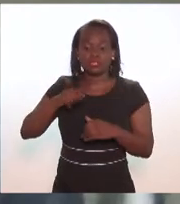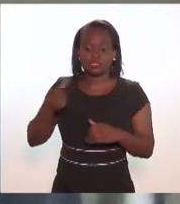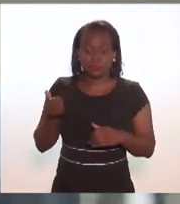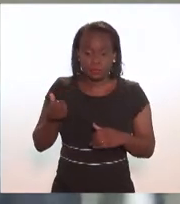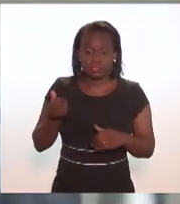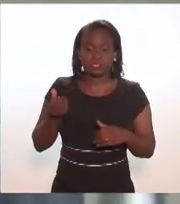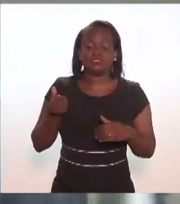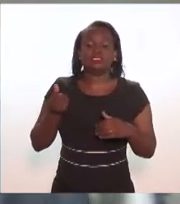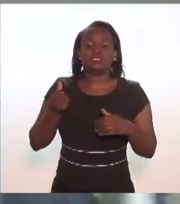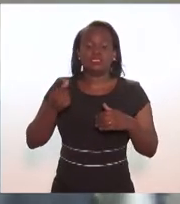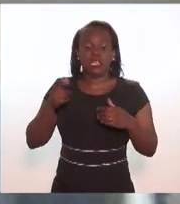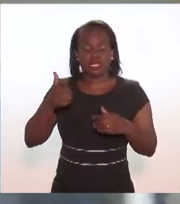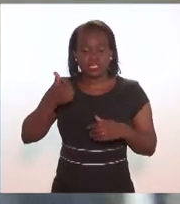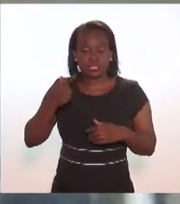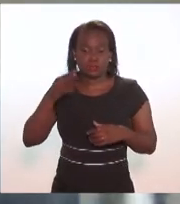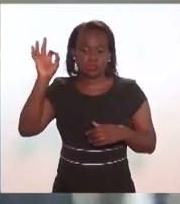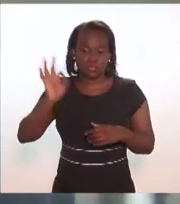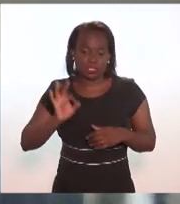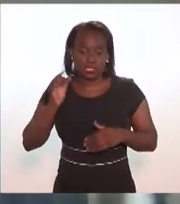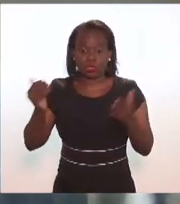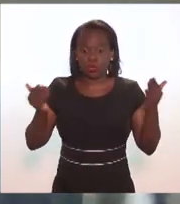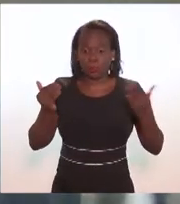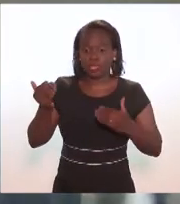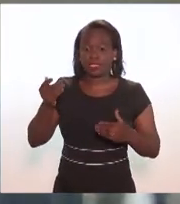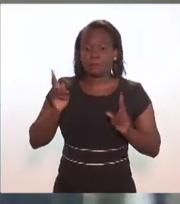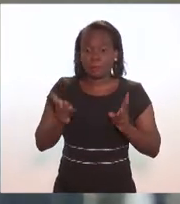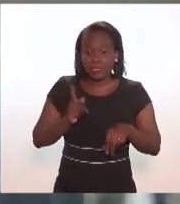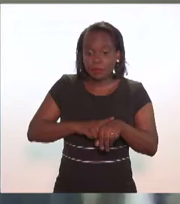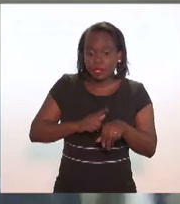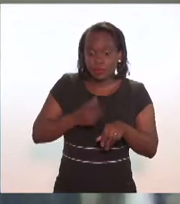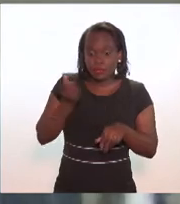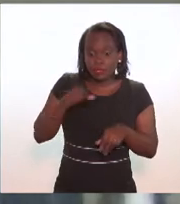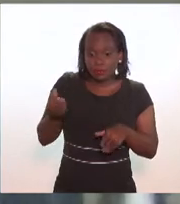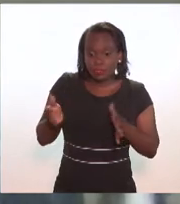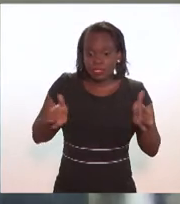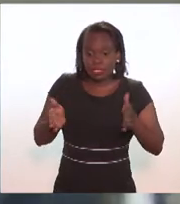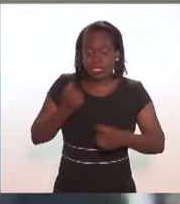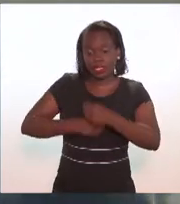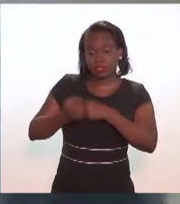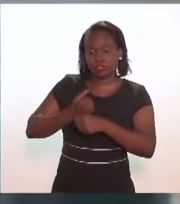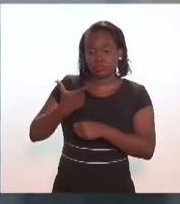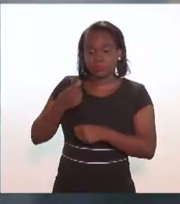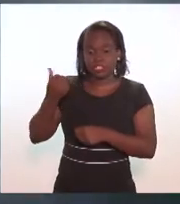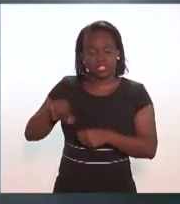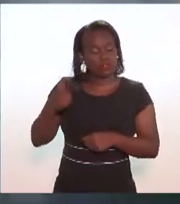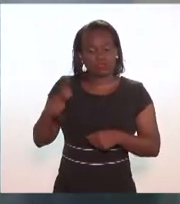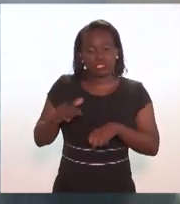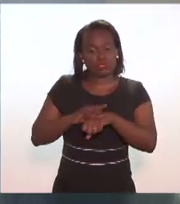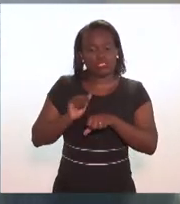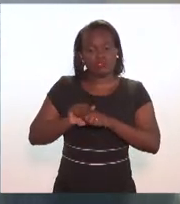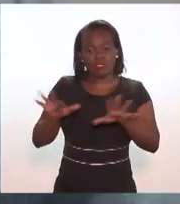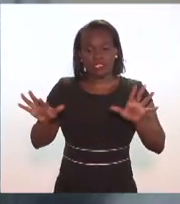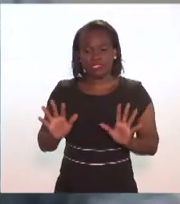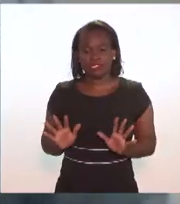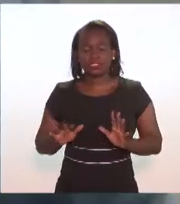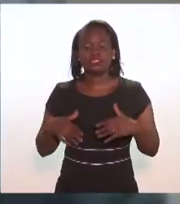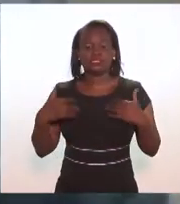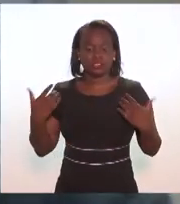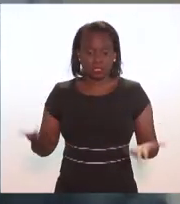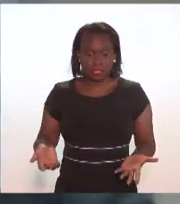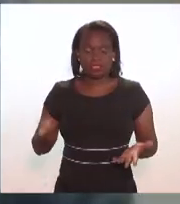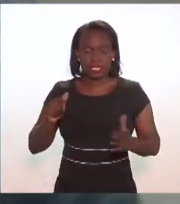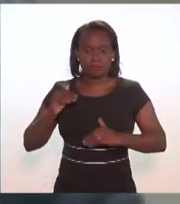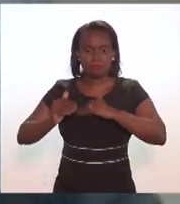semestre, 17% comparado ao mesmo semestre de 2019, onde não havia pandemia. Então, foi um dos